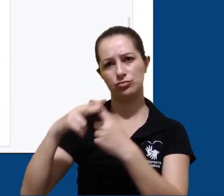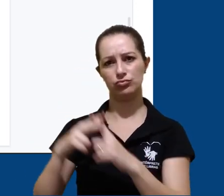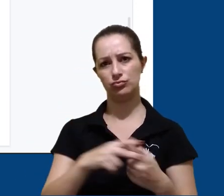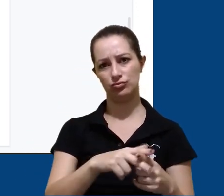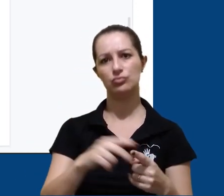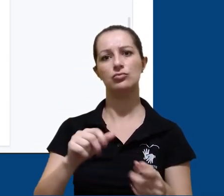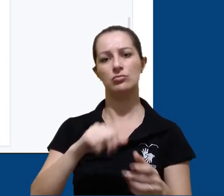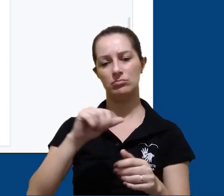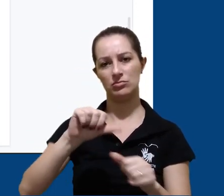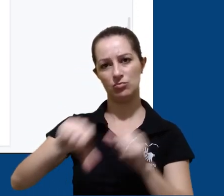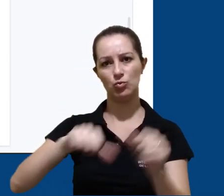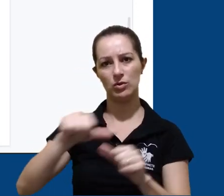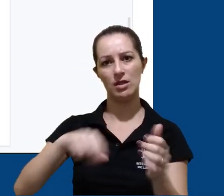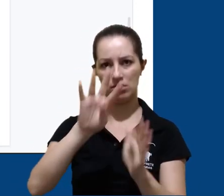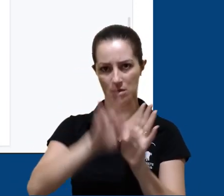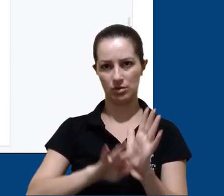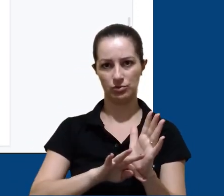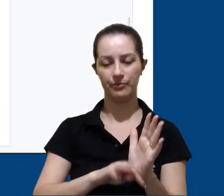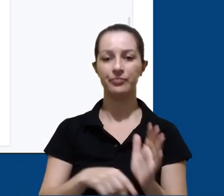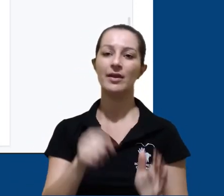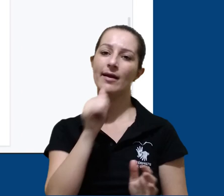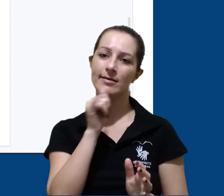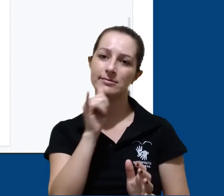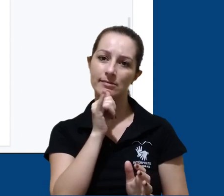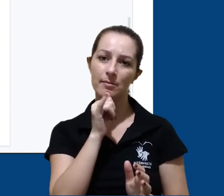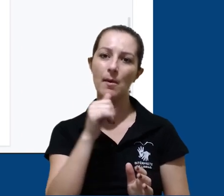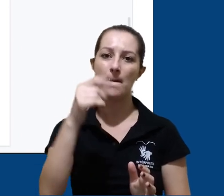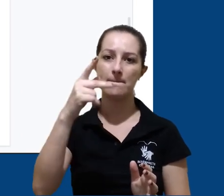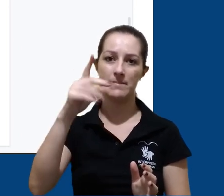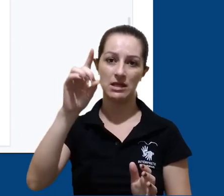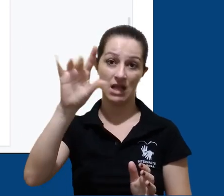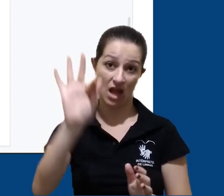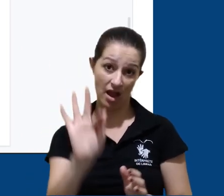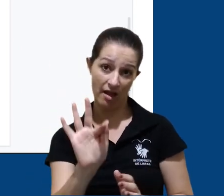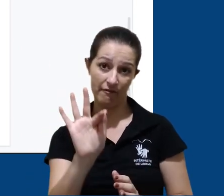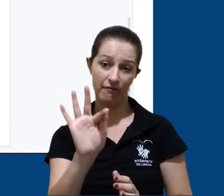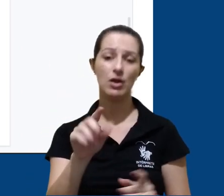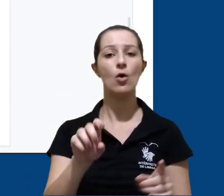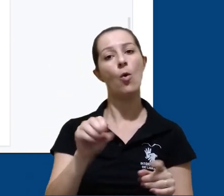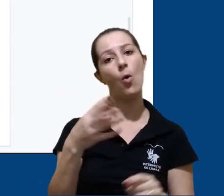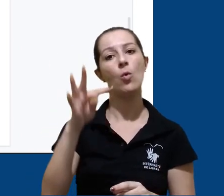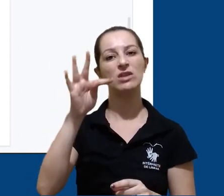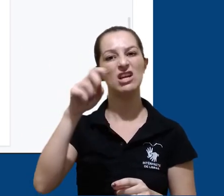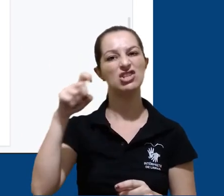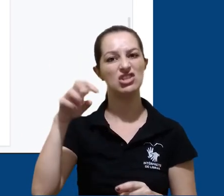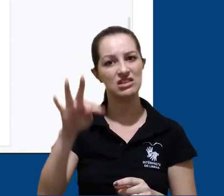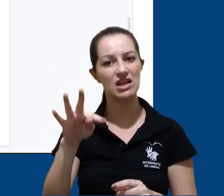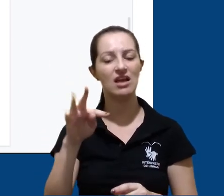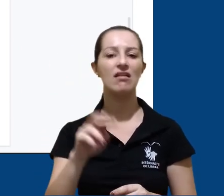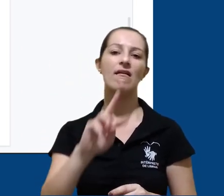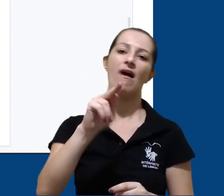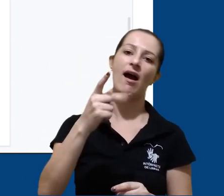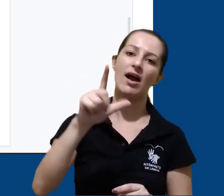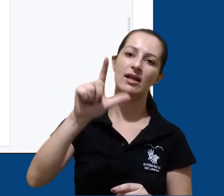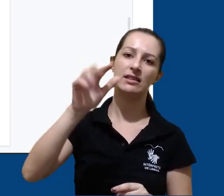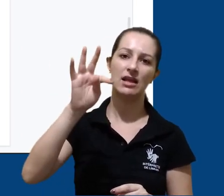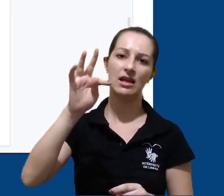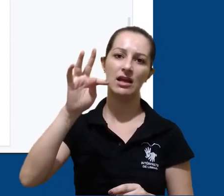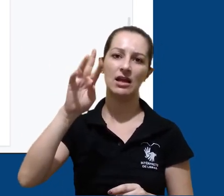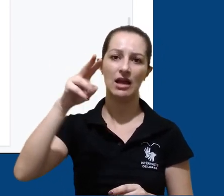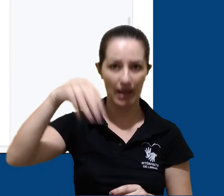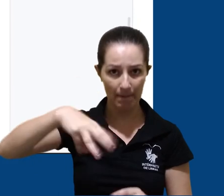algumas extensões de outros editores de texto também podemos baixar o nosso arquivo em pdf temos outras opções como txt